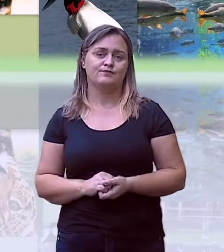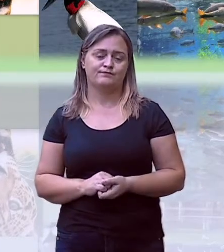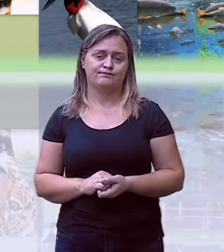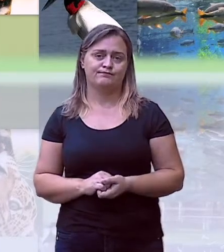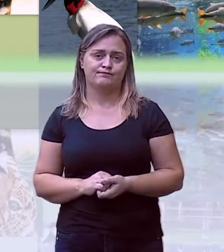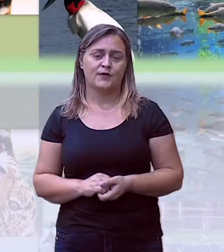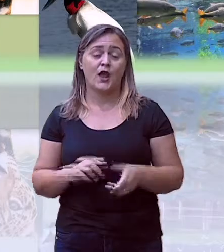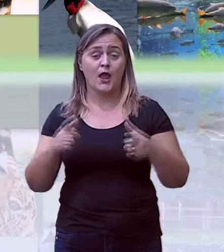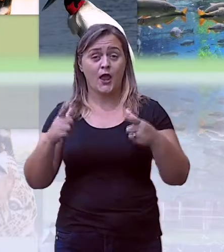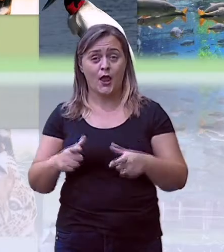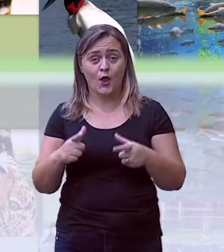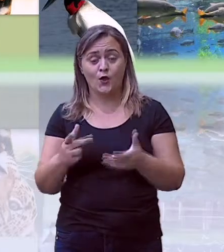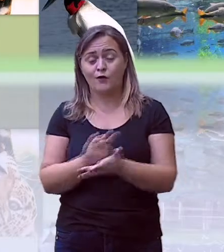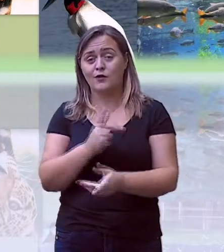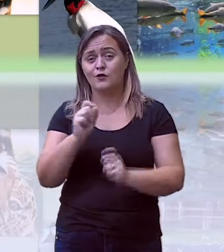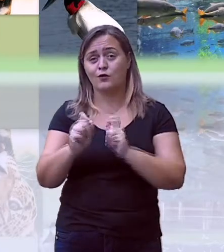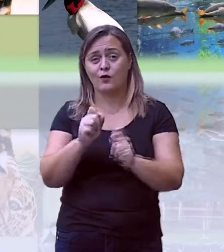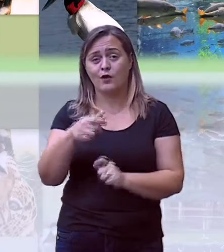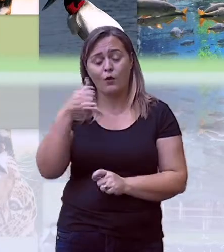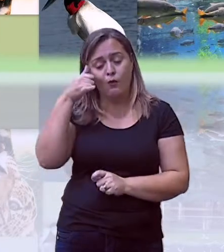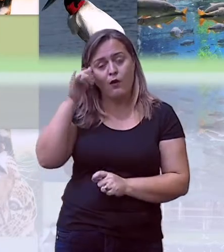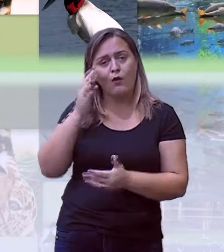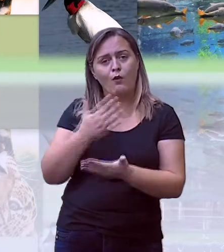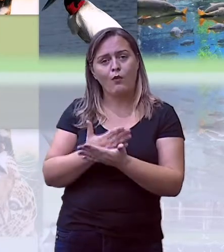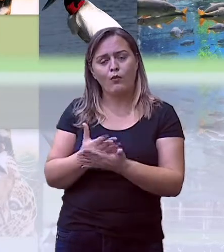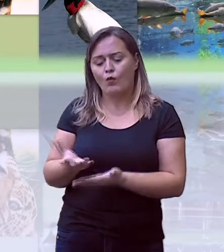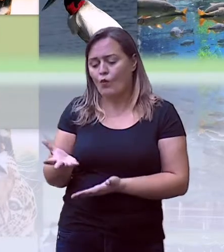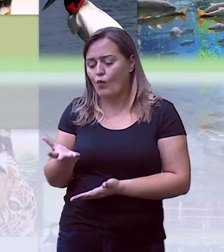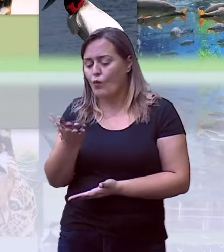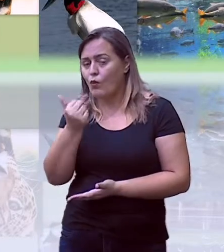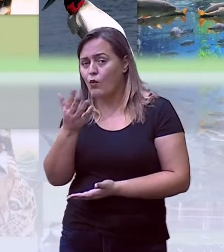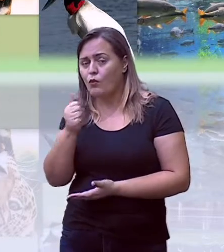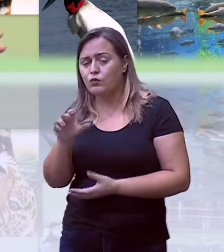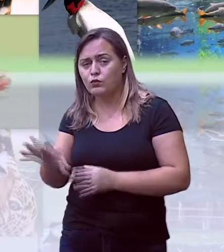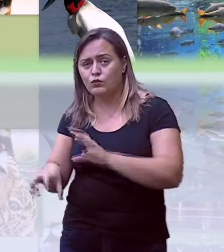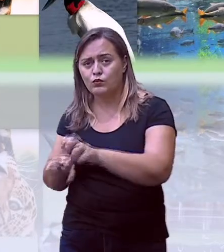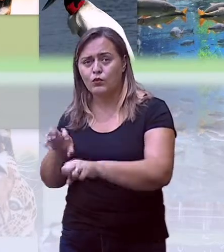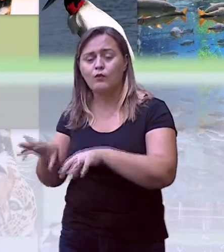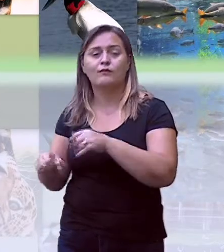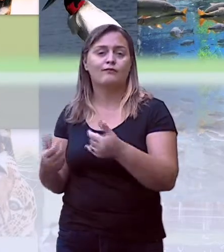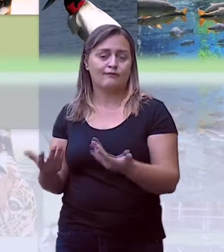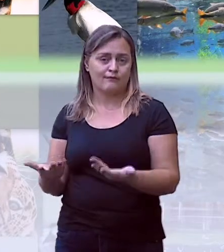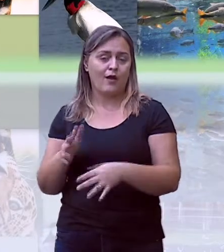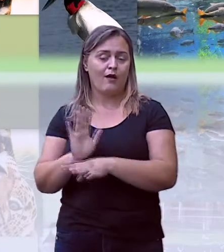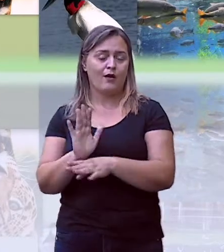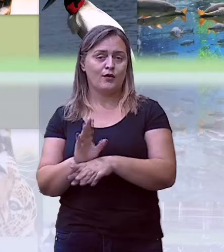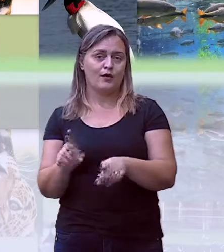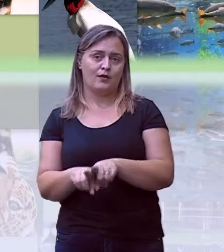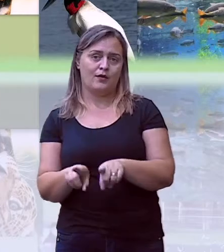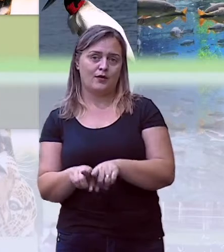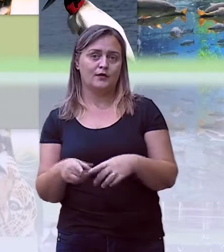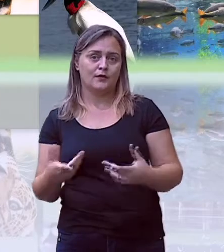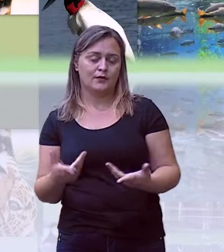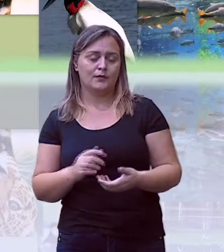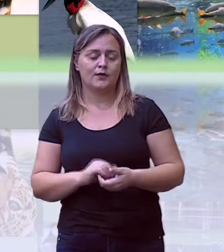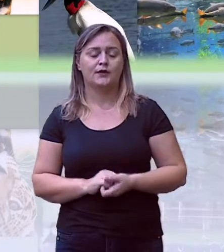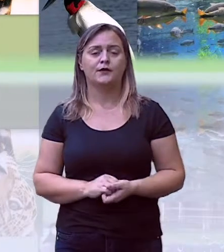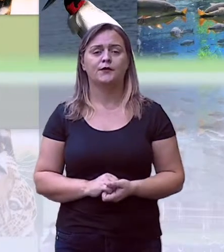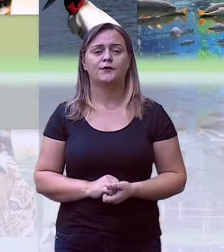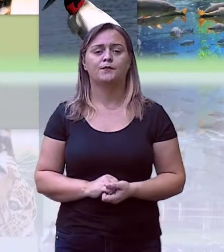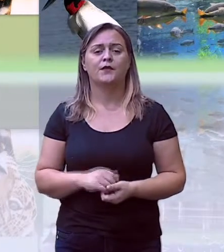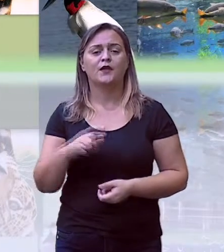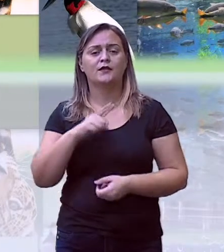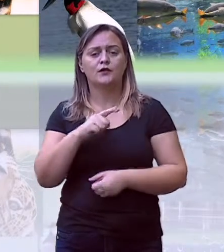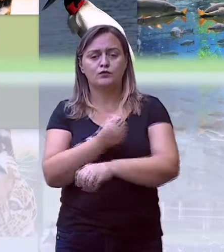de pastagem para o gado, a vegetação pantaneira, dependendo da altitude, envolvendo as